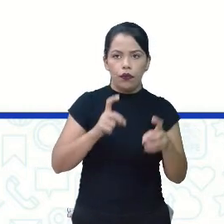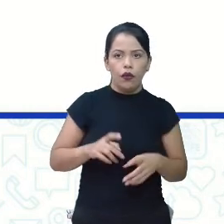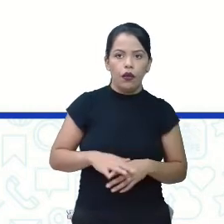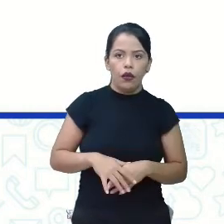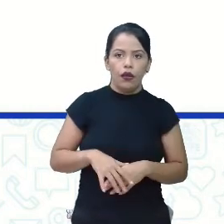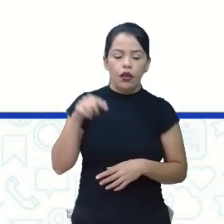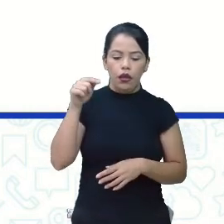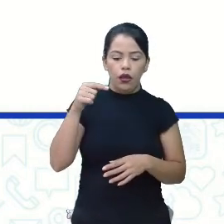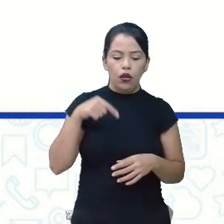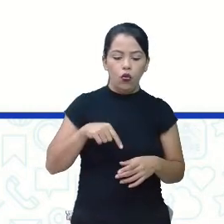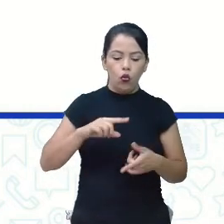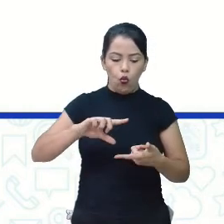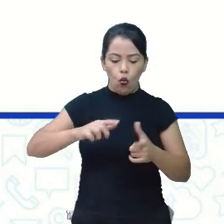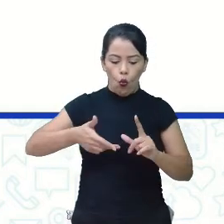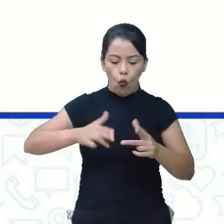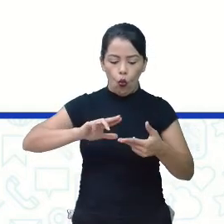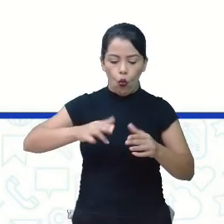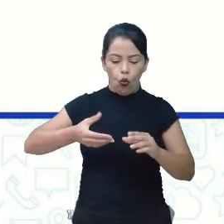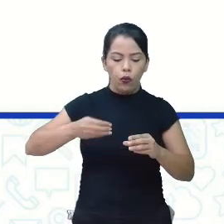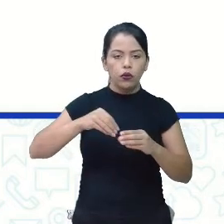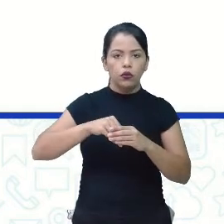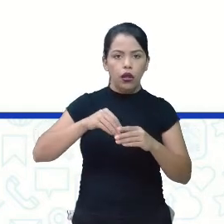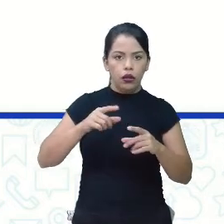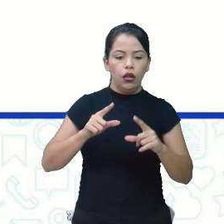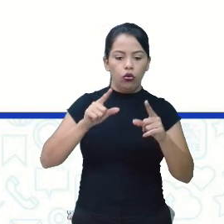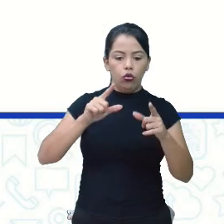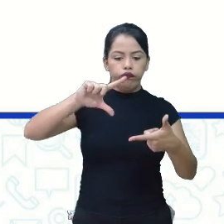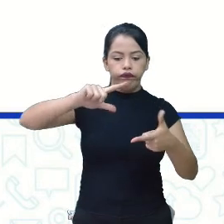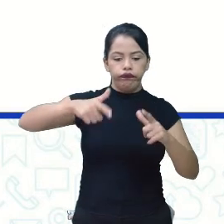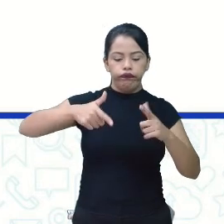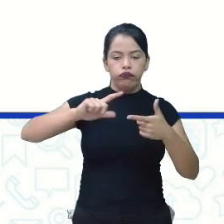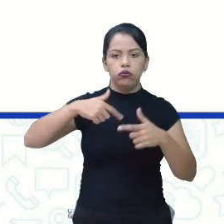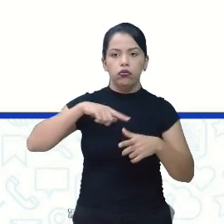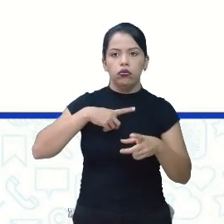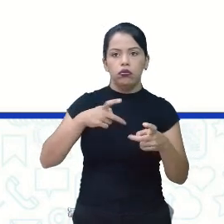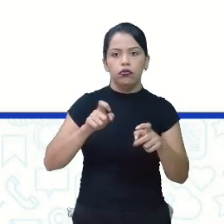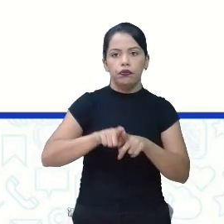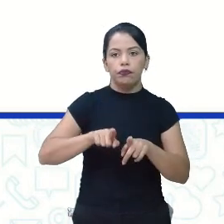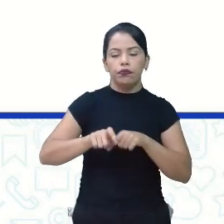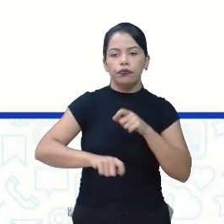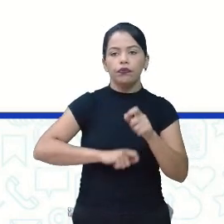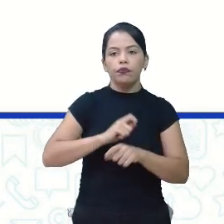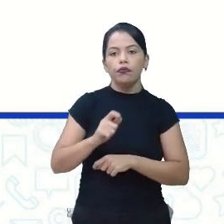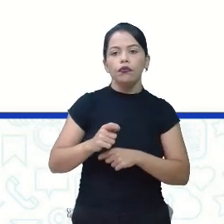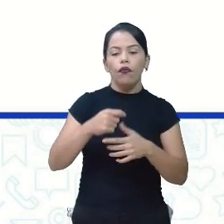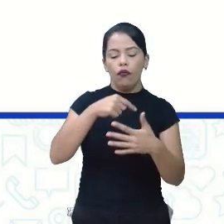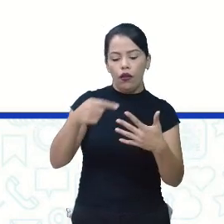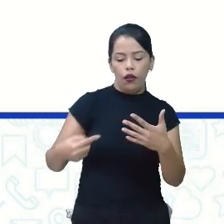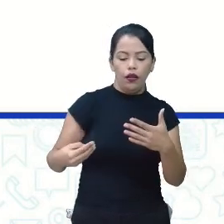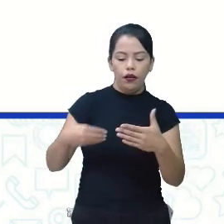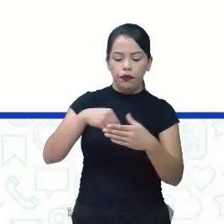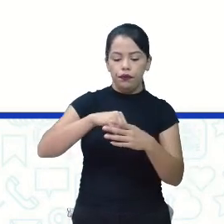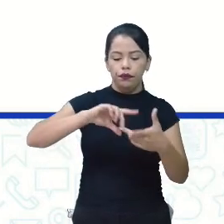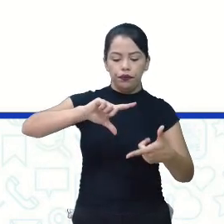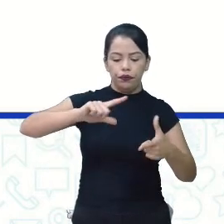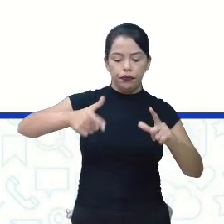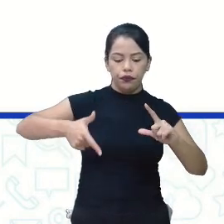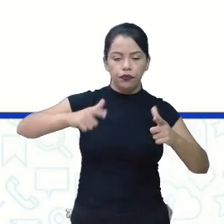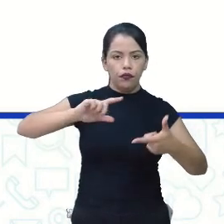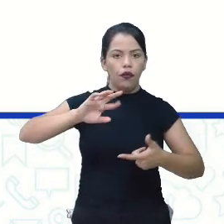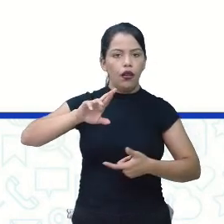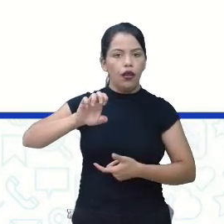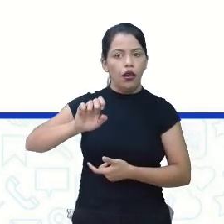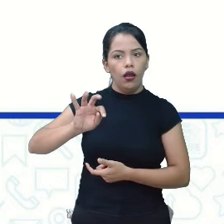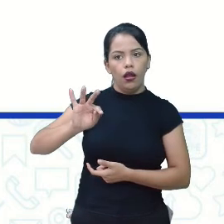bloco retangular. A gente também observou os elementos do bloco retangular, então a gente verificou